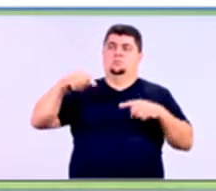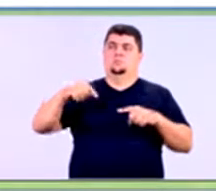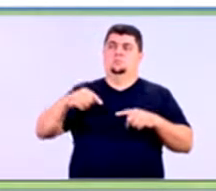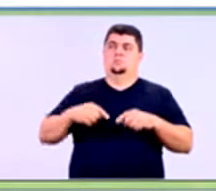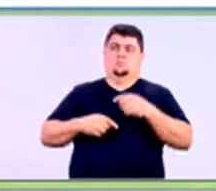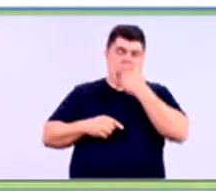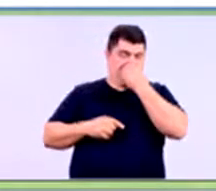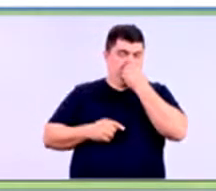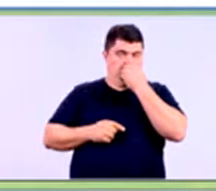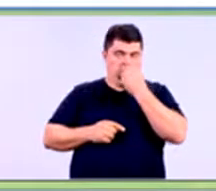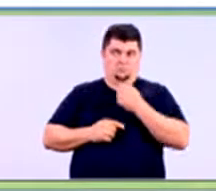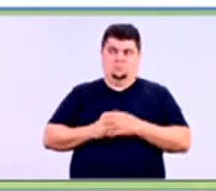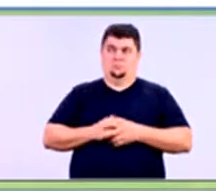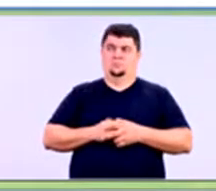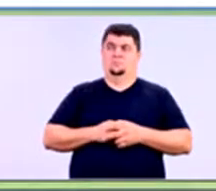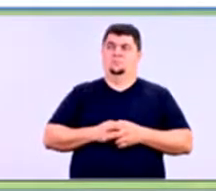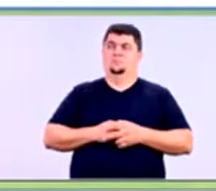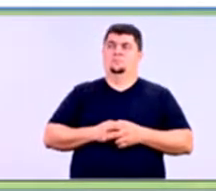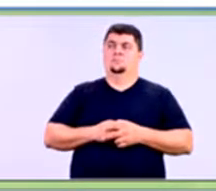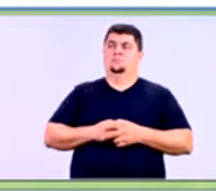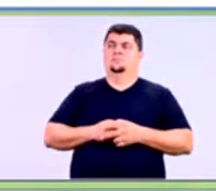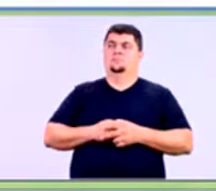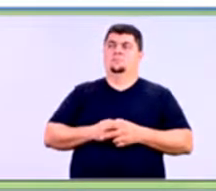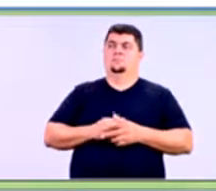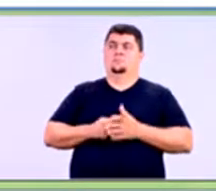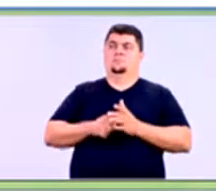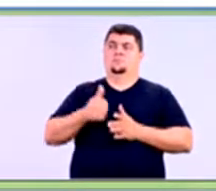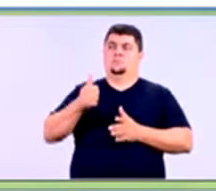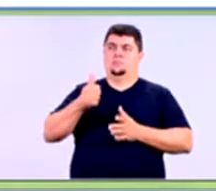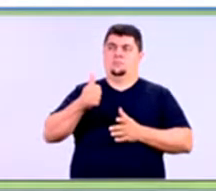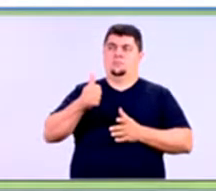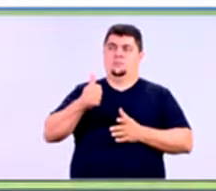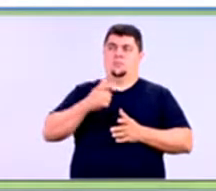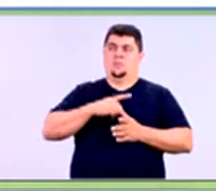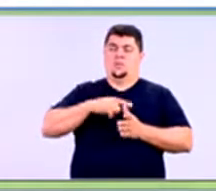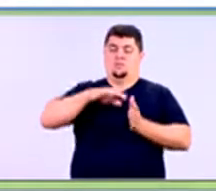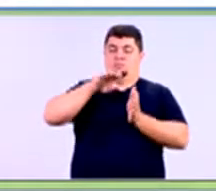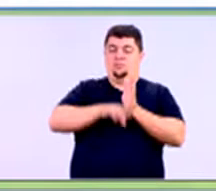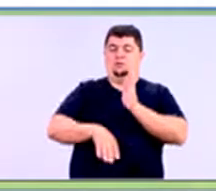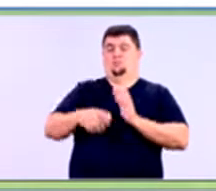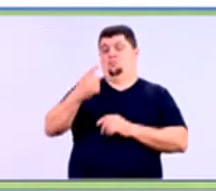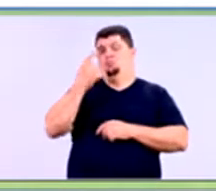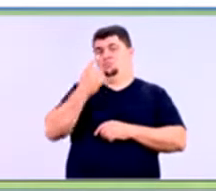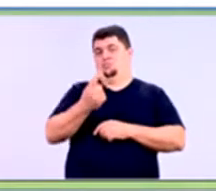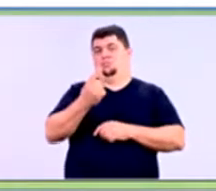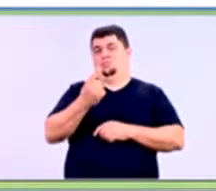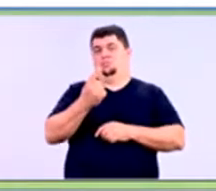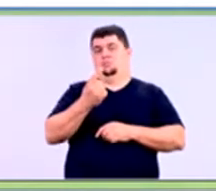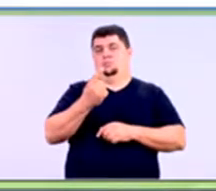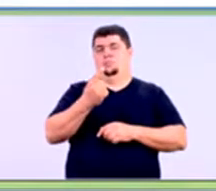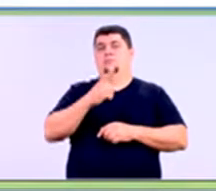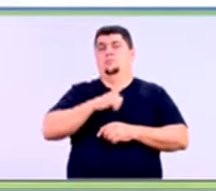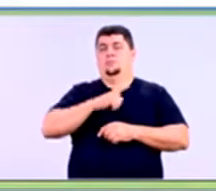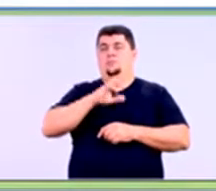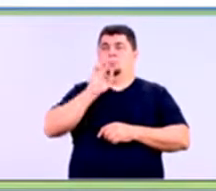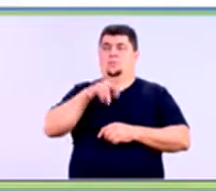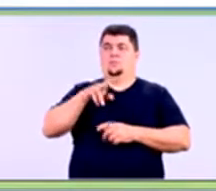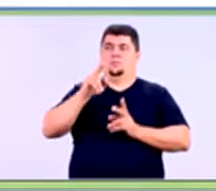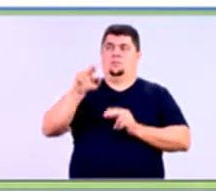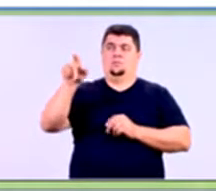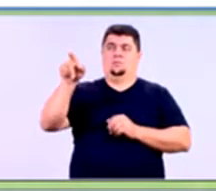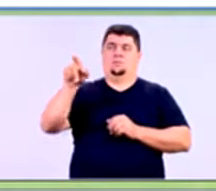potências. Observa que a primeiro, além de resolver a potência, eu vou ter que diminuir 1, que vai resultar nesse